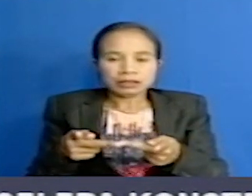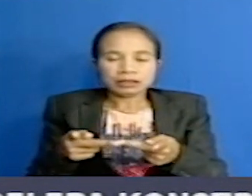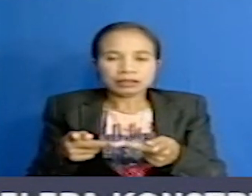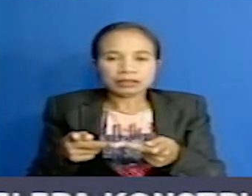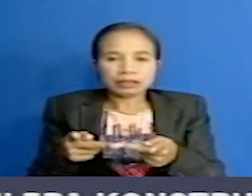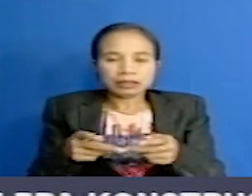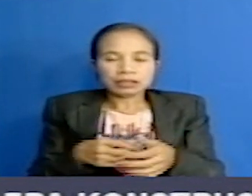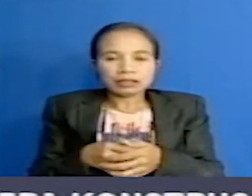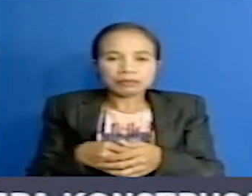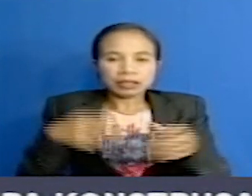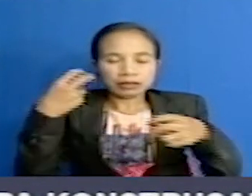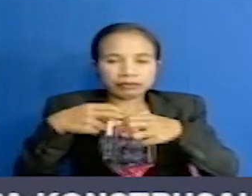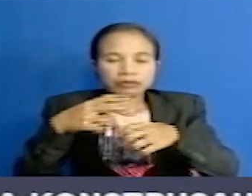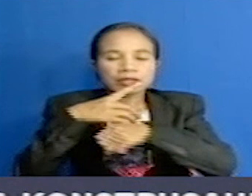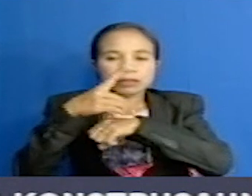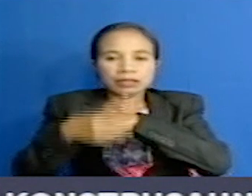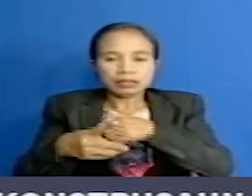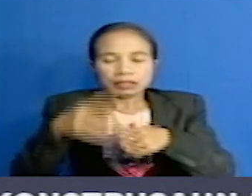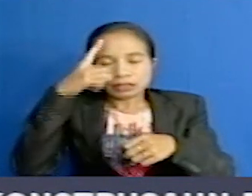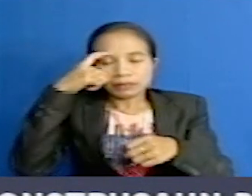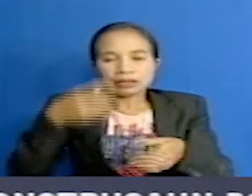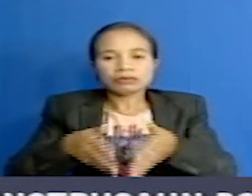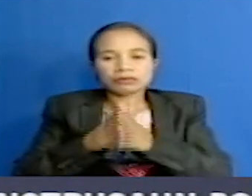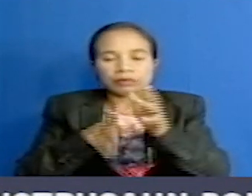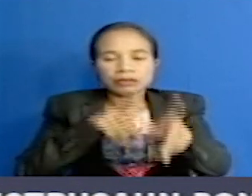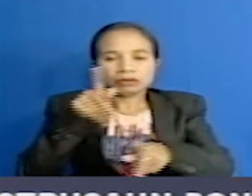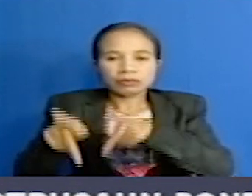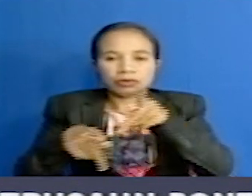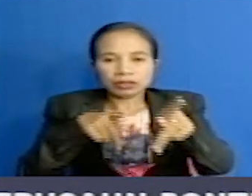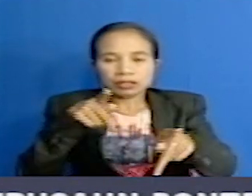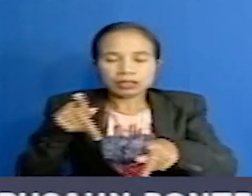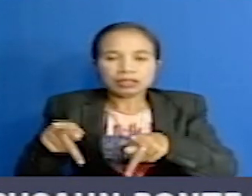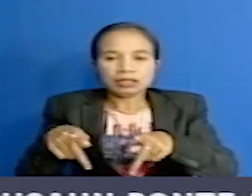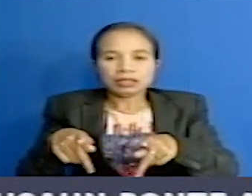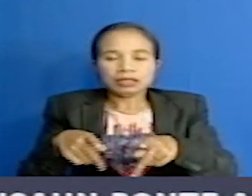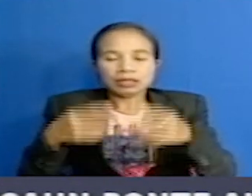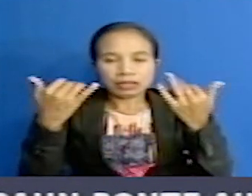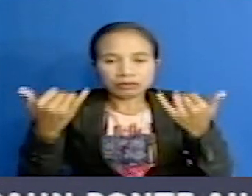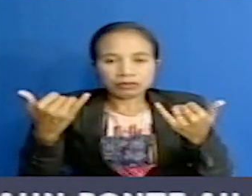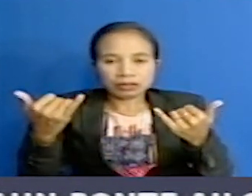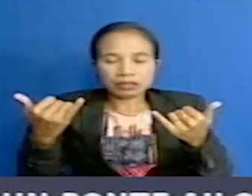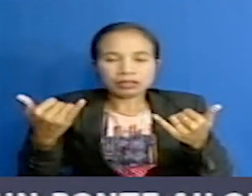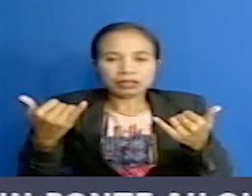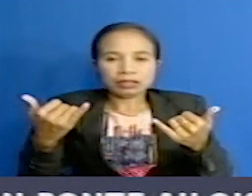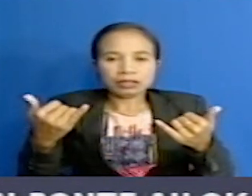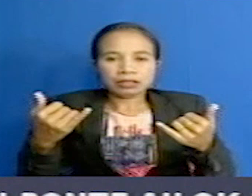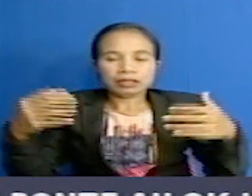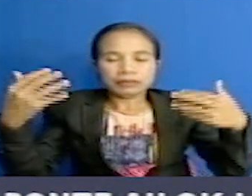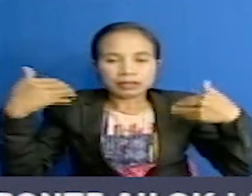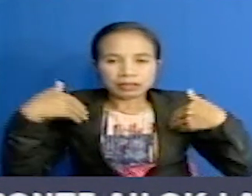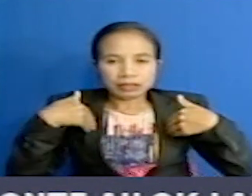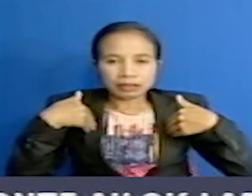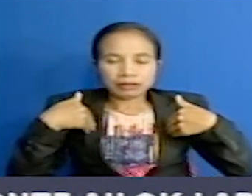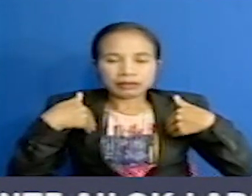potencial ba risco inundação. Também temos que informar a comunidade tam sistema neve agora de dau estabelece